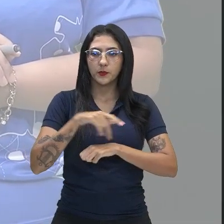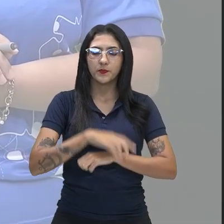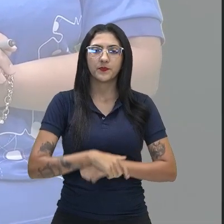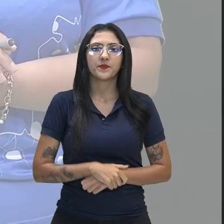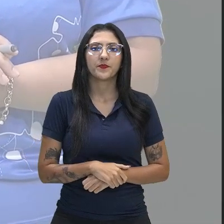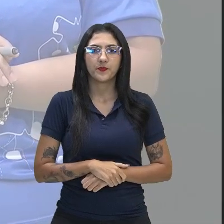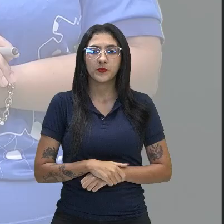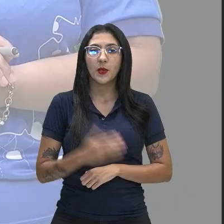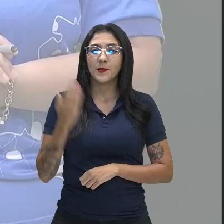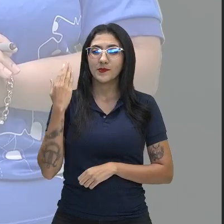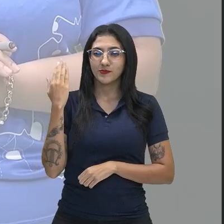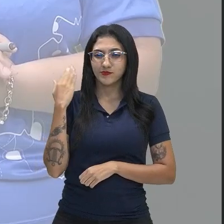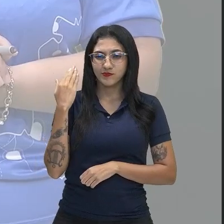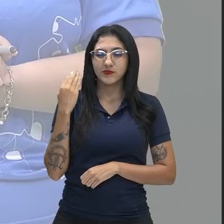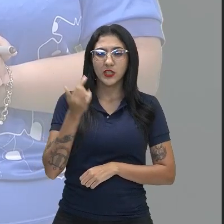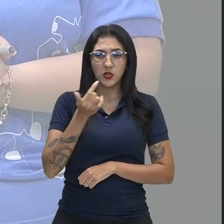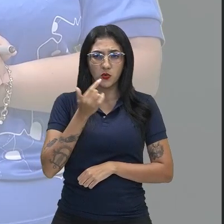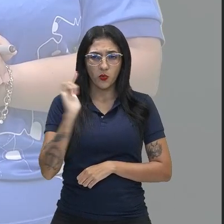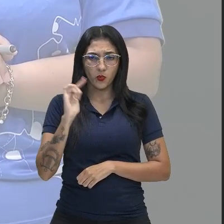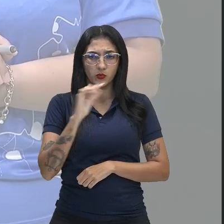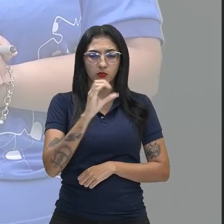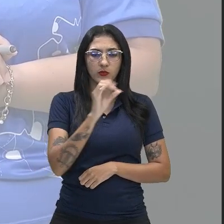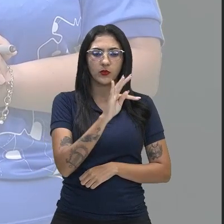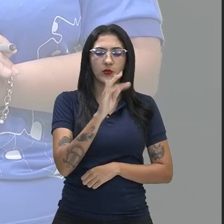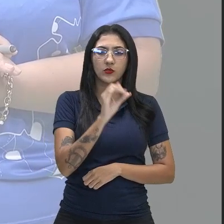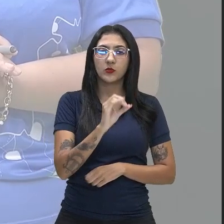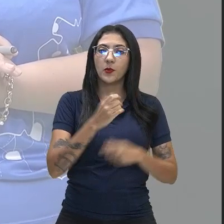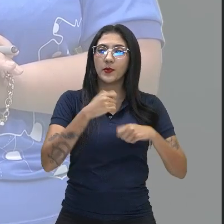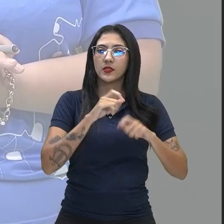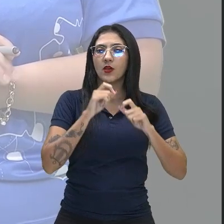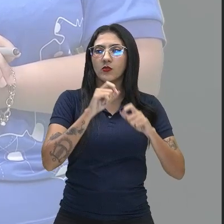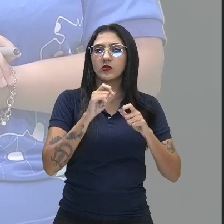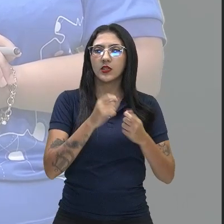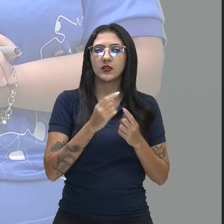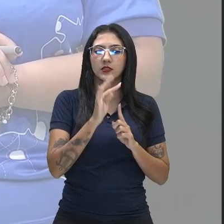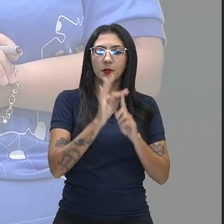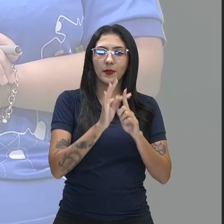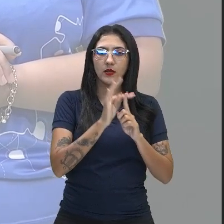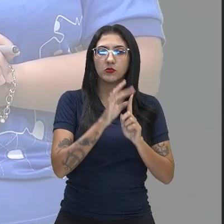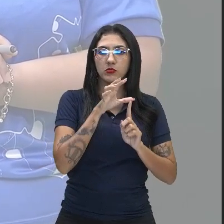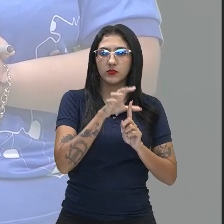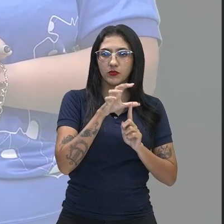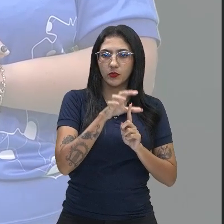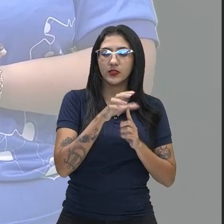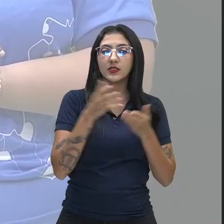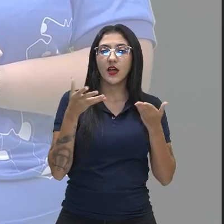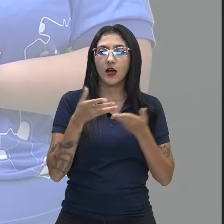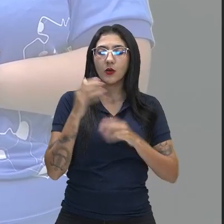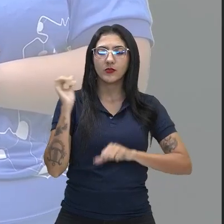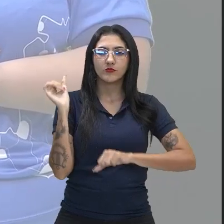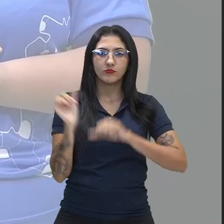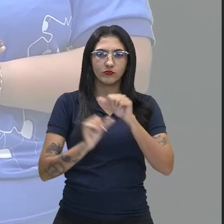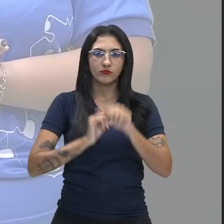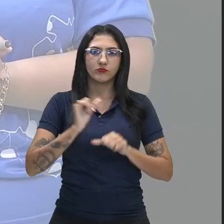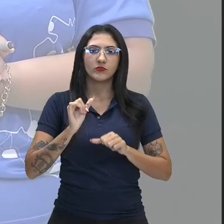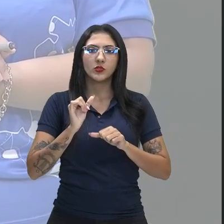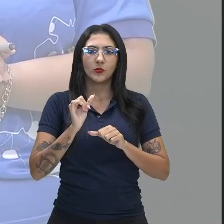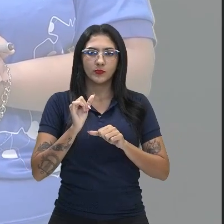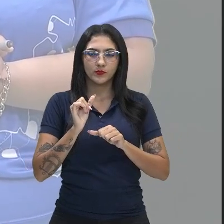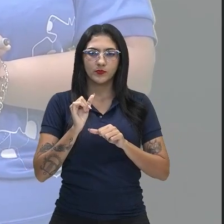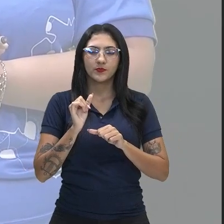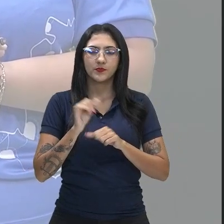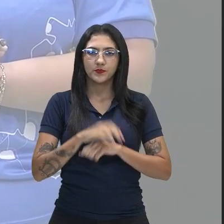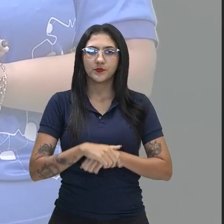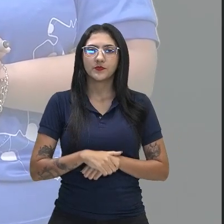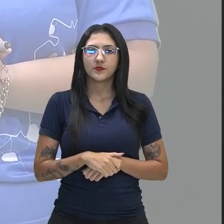era necessário uma faísca para que o combustível fosse queimado. Aqui a gente já tem uma evolução, uma transformação na queima do